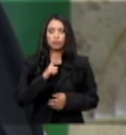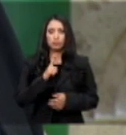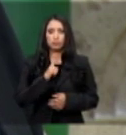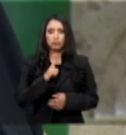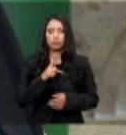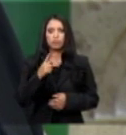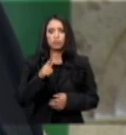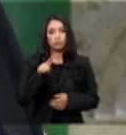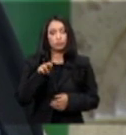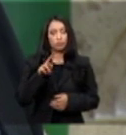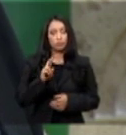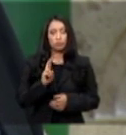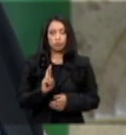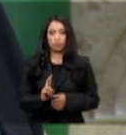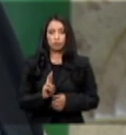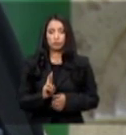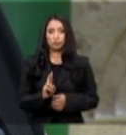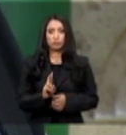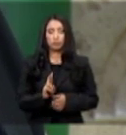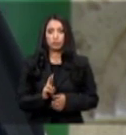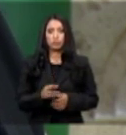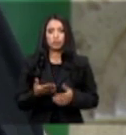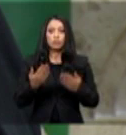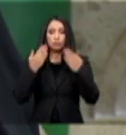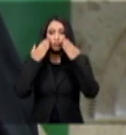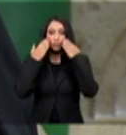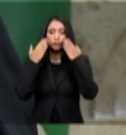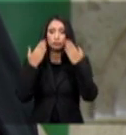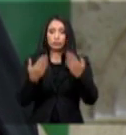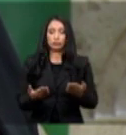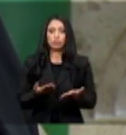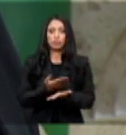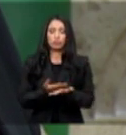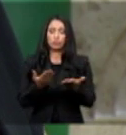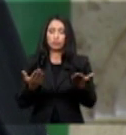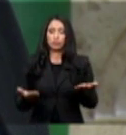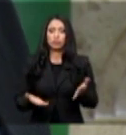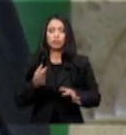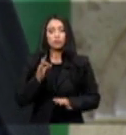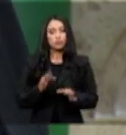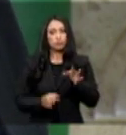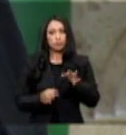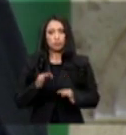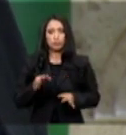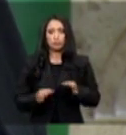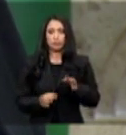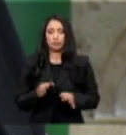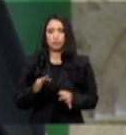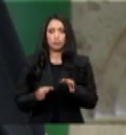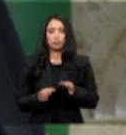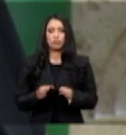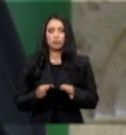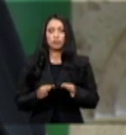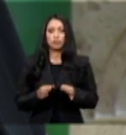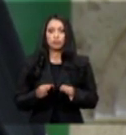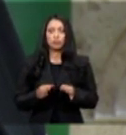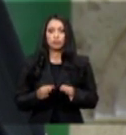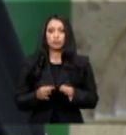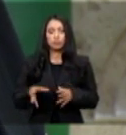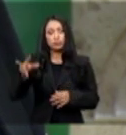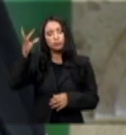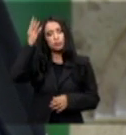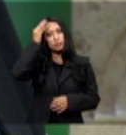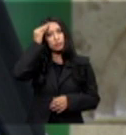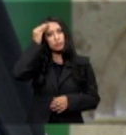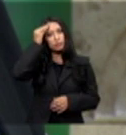Procurador-Geral, a apresentar a Vossas Excelências, eminentes julgadores, uma visão de